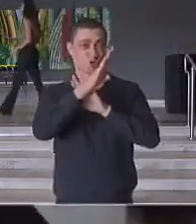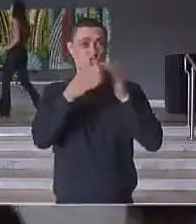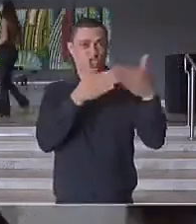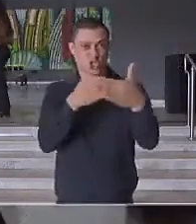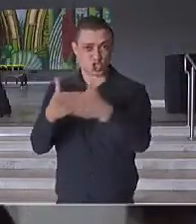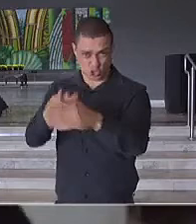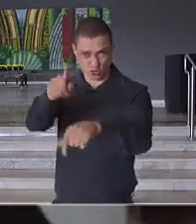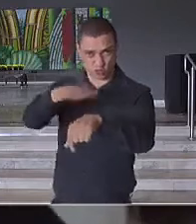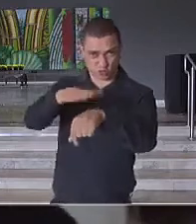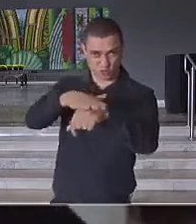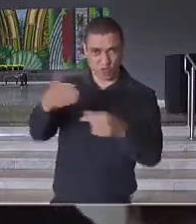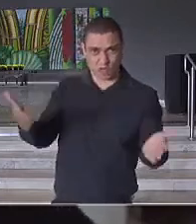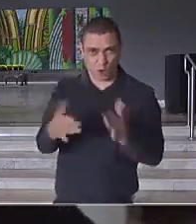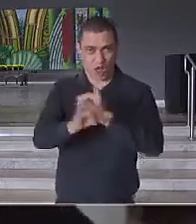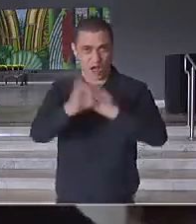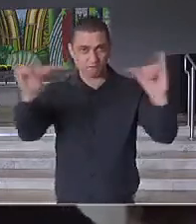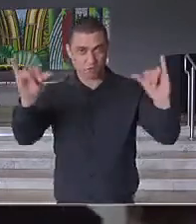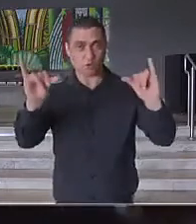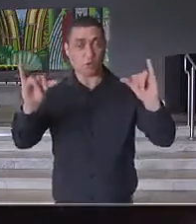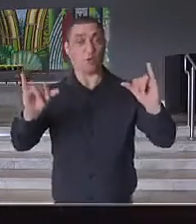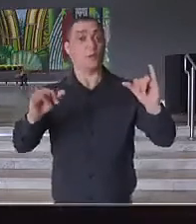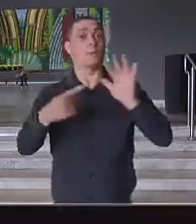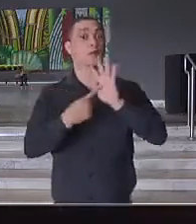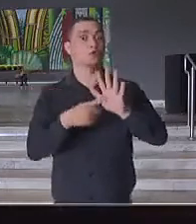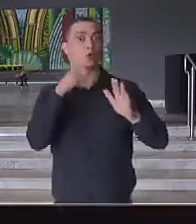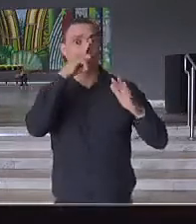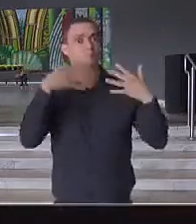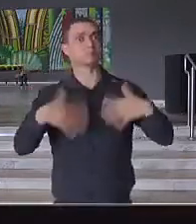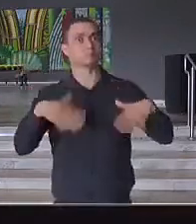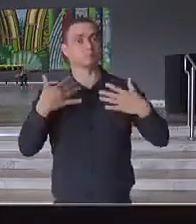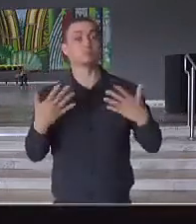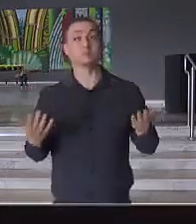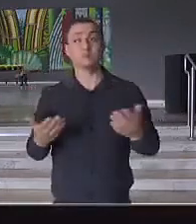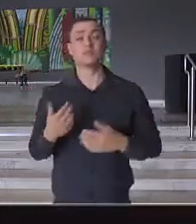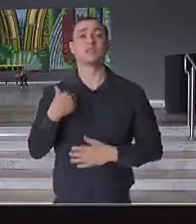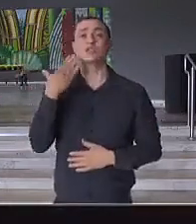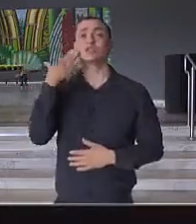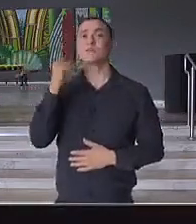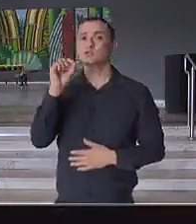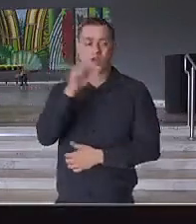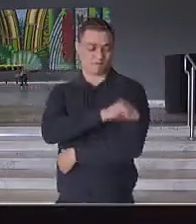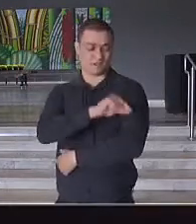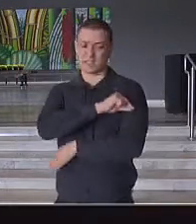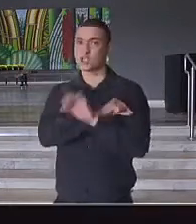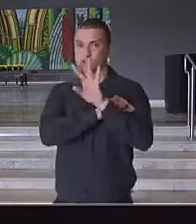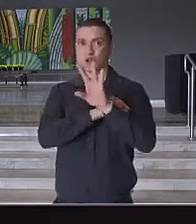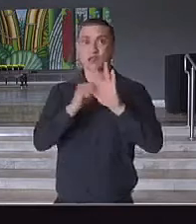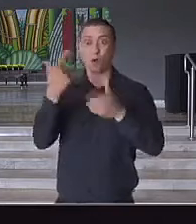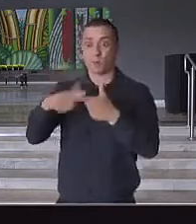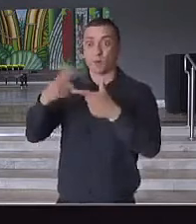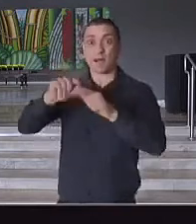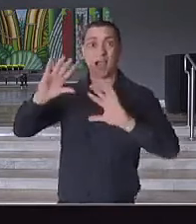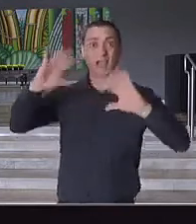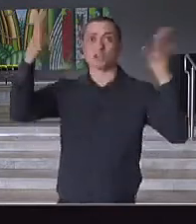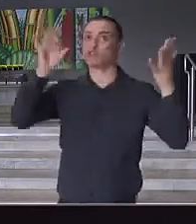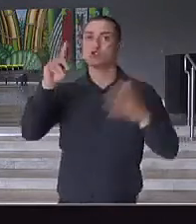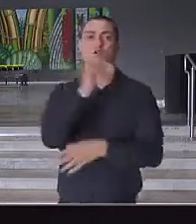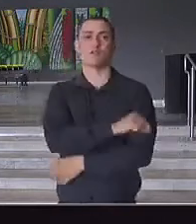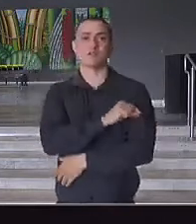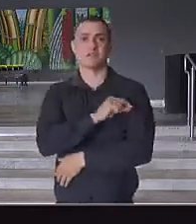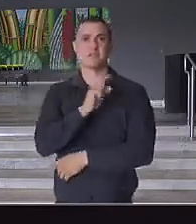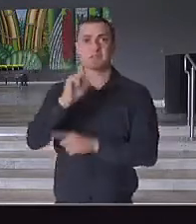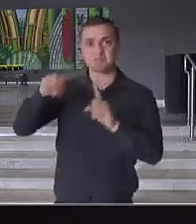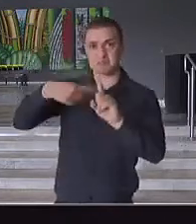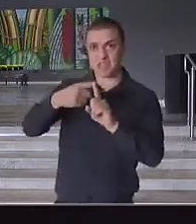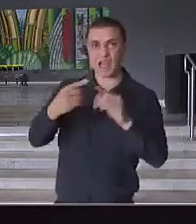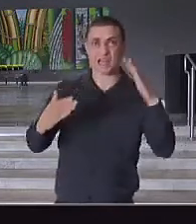restritivas que o senhor acabou de anunciar, aí mostrando um quadro bem alarmante, é sabido que só a vacinação vai solucionar a pandemia. Com a chegada agora